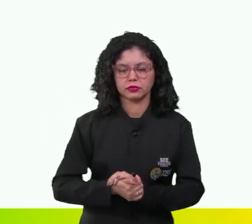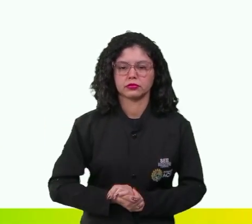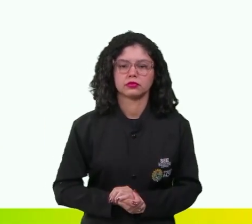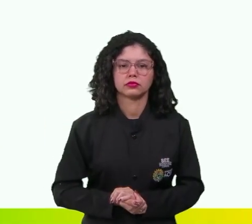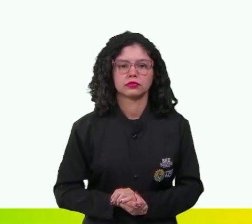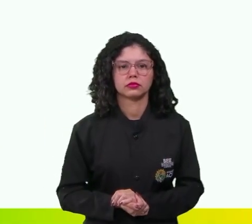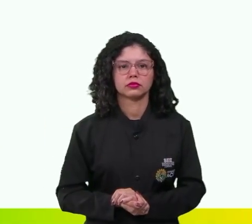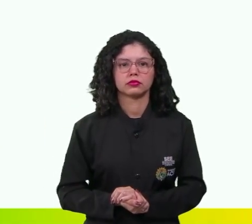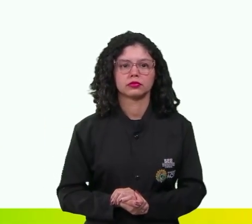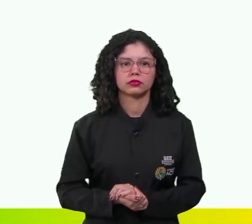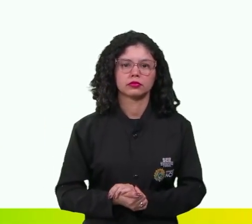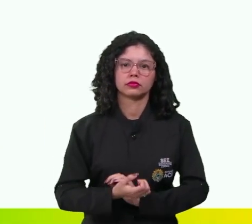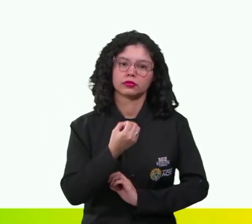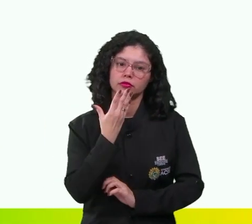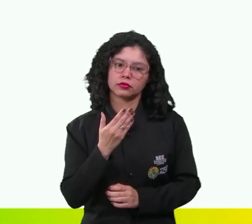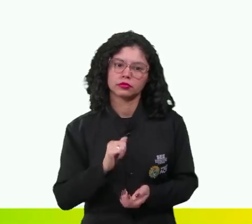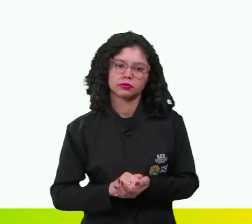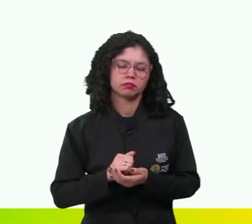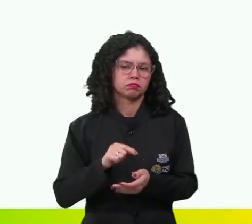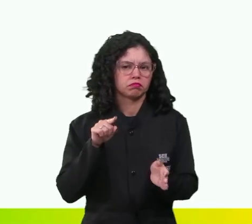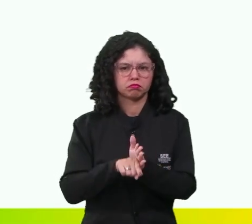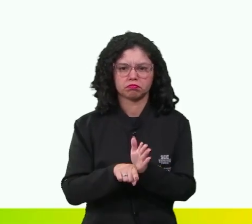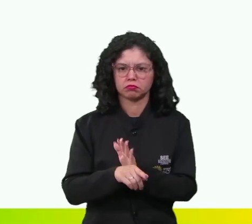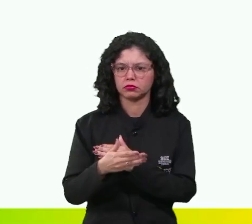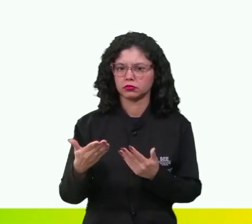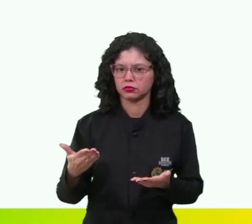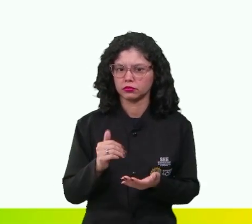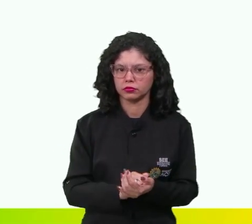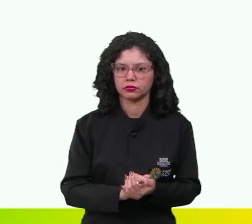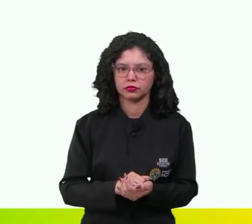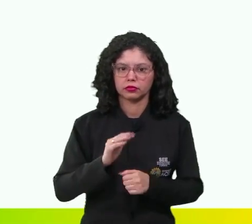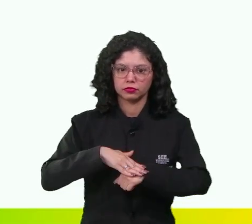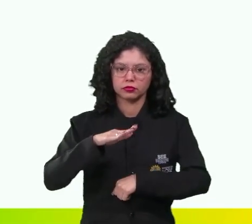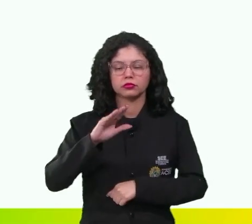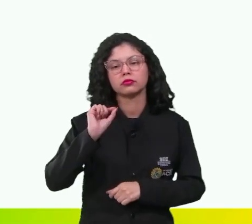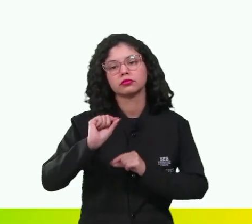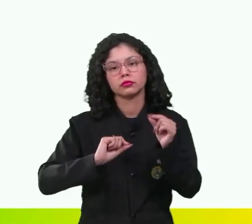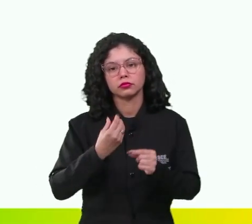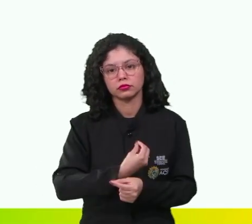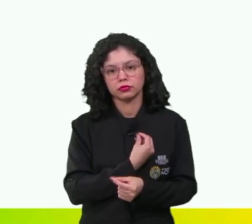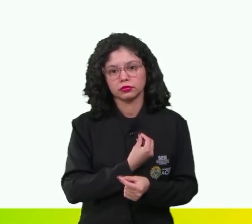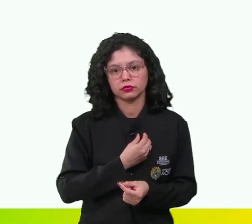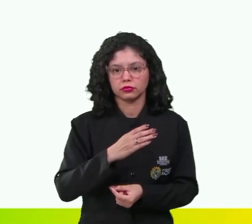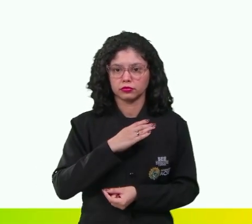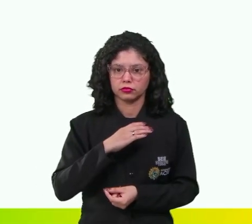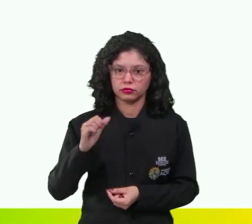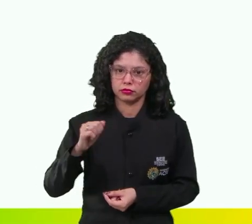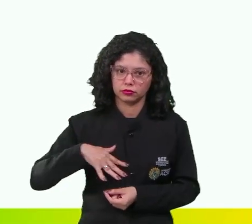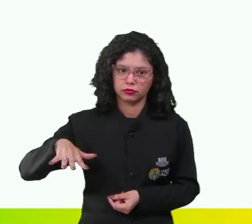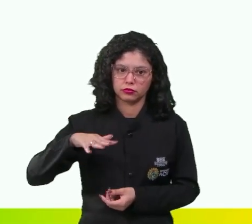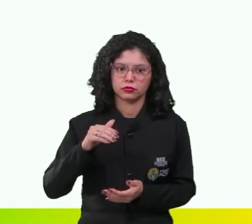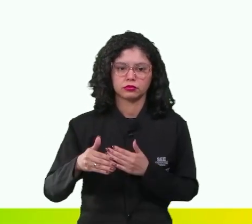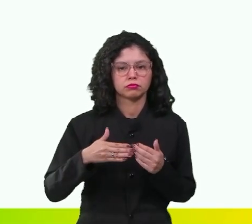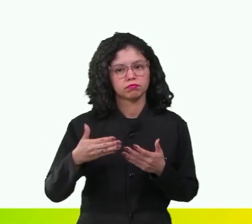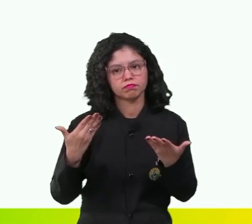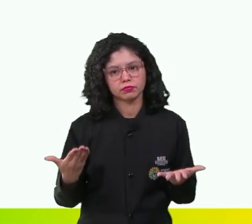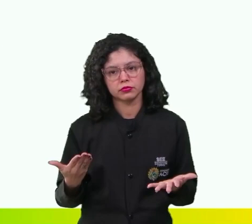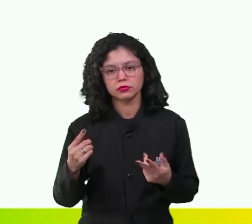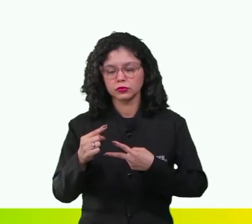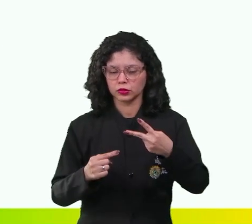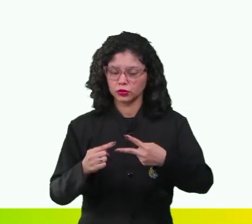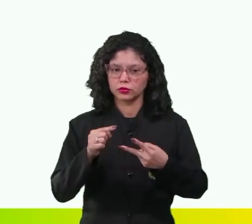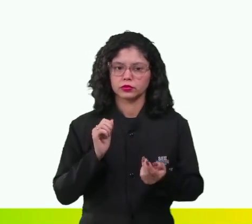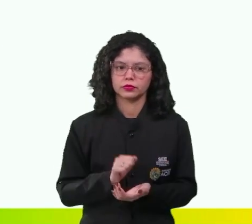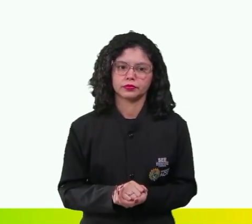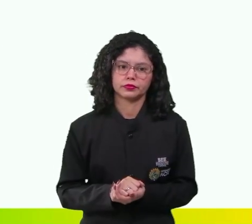menos. Bom, aqui não entra em questionamento quem é que consome mais, se é quem vive na cidade ou no campo, mas de qualquer maneira está